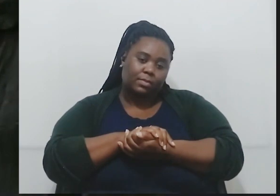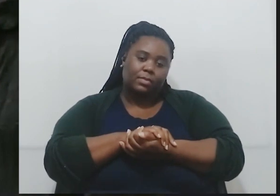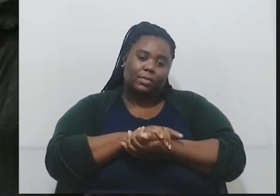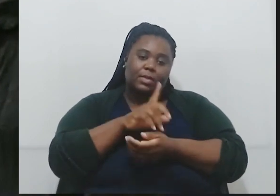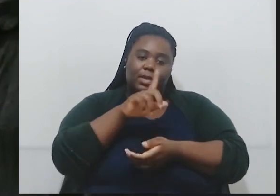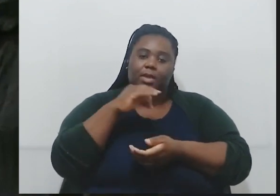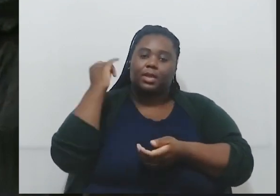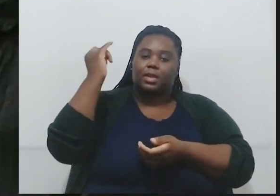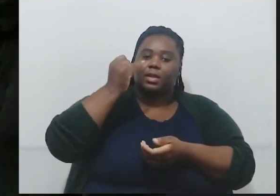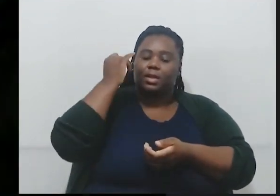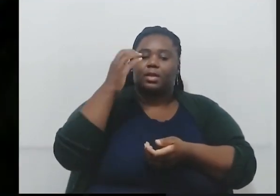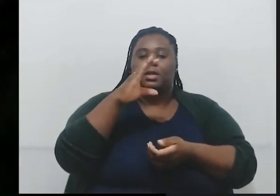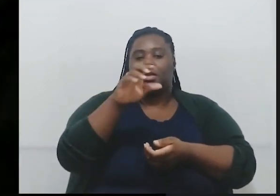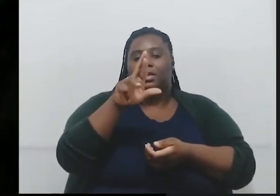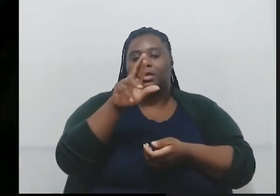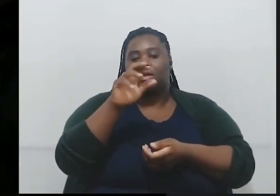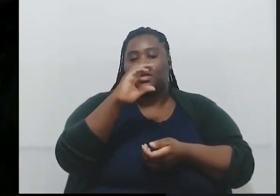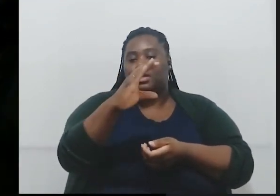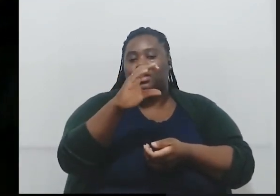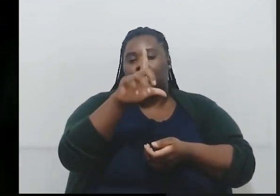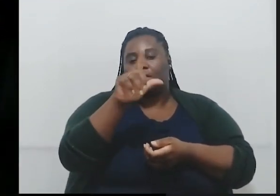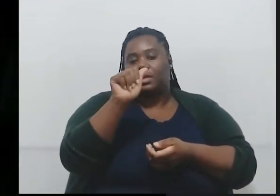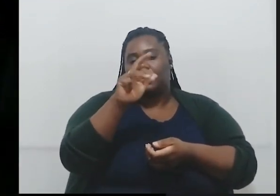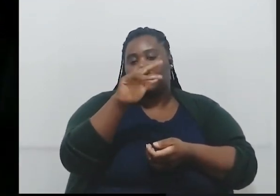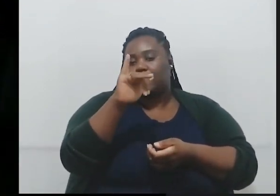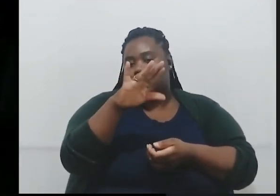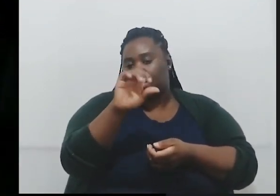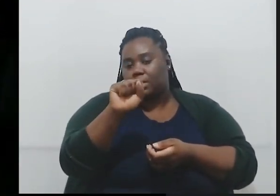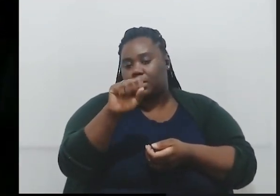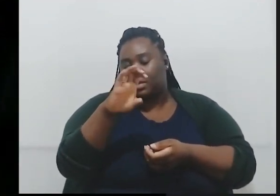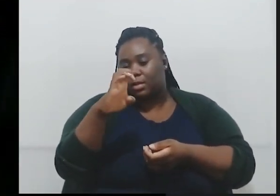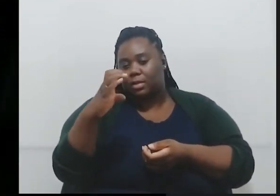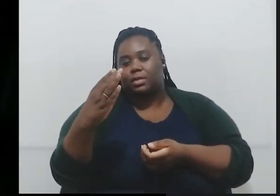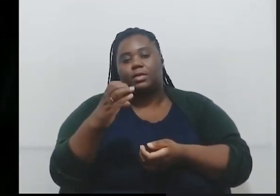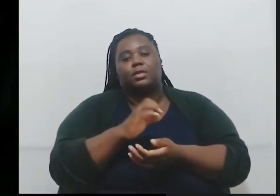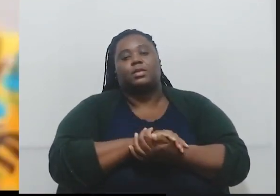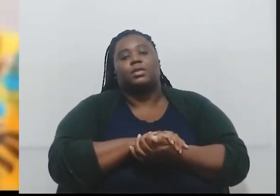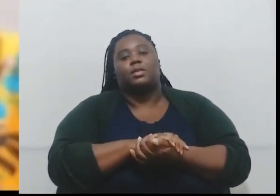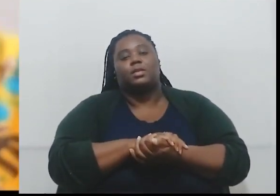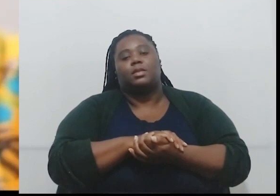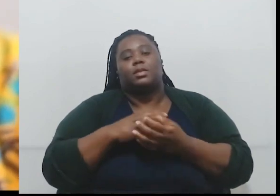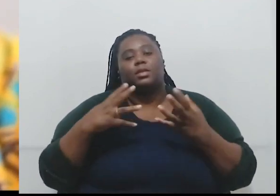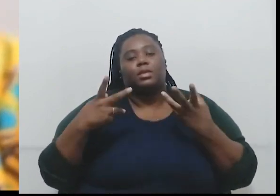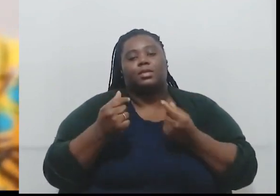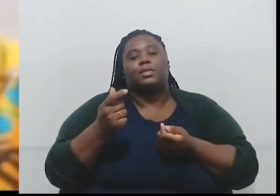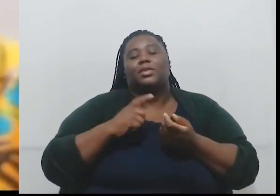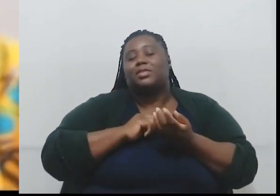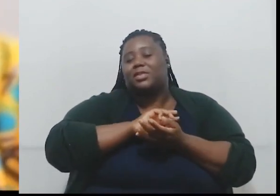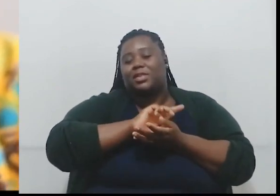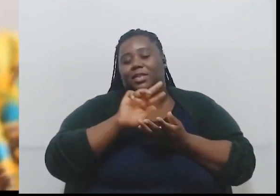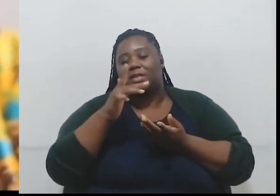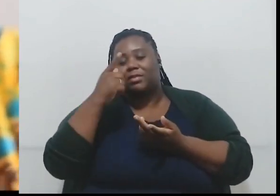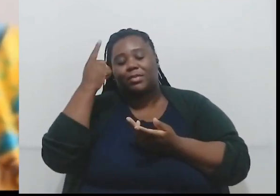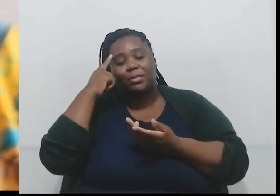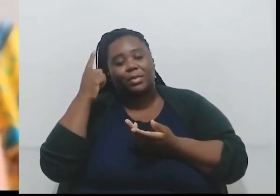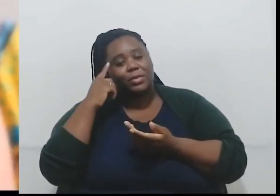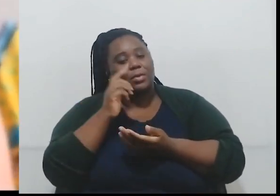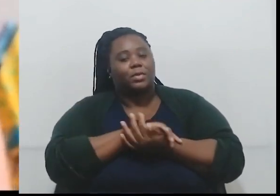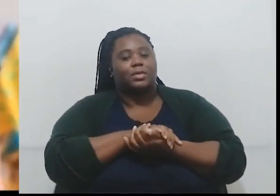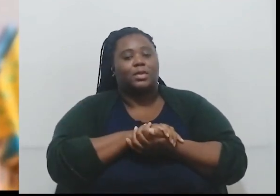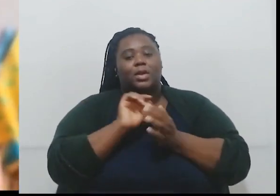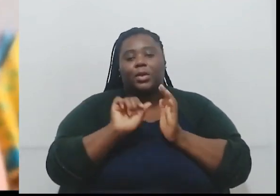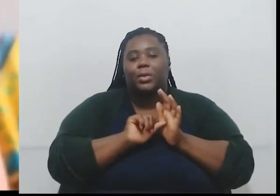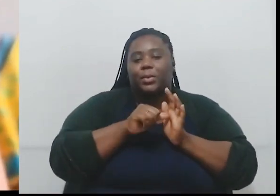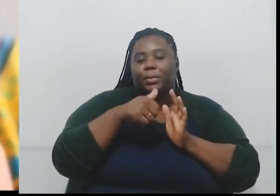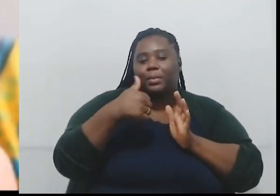importantes, Clarice Alcântara, Lô, várias mulheres incríveis. Ai, tem tanta gente, Rafa. Primeiro,